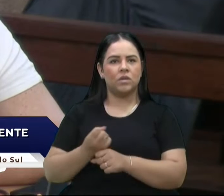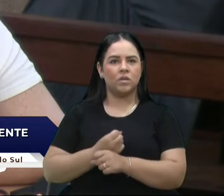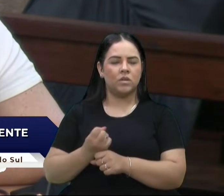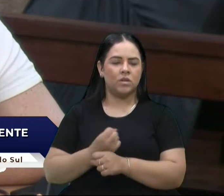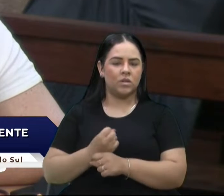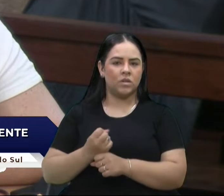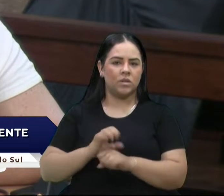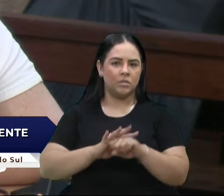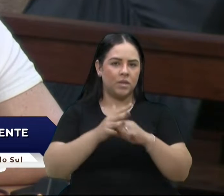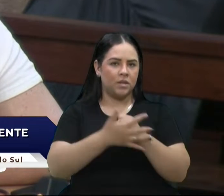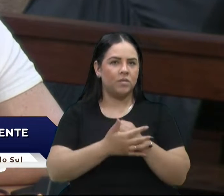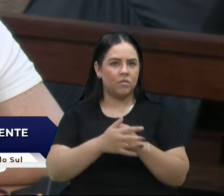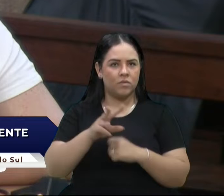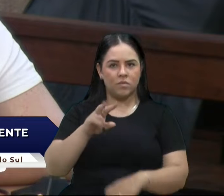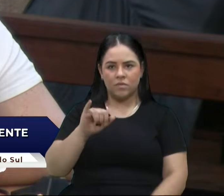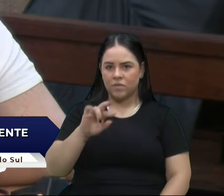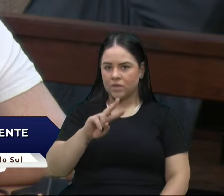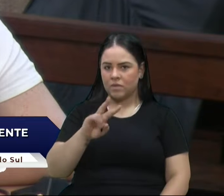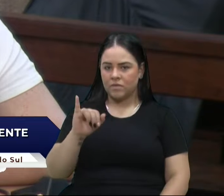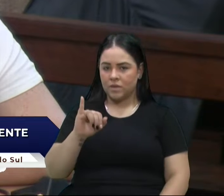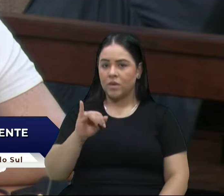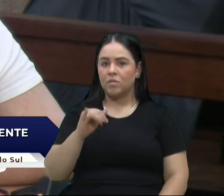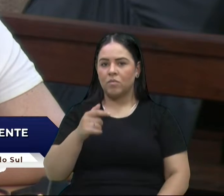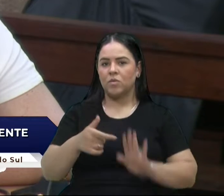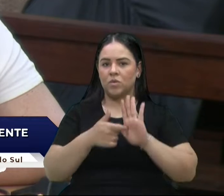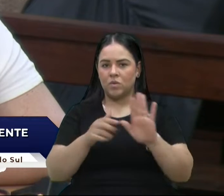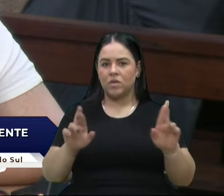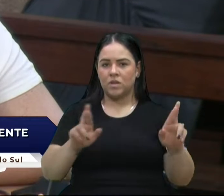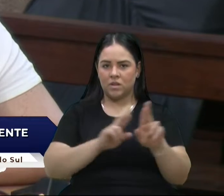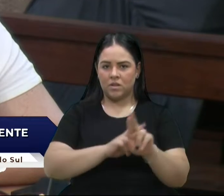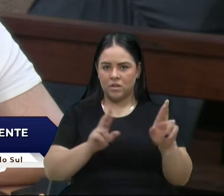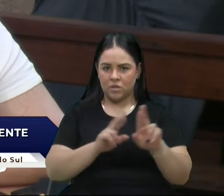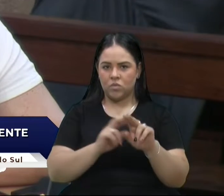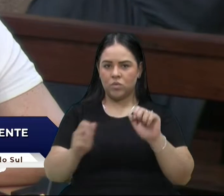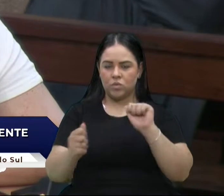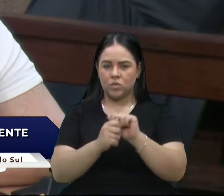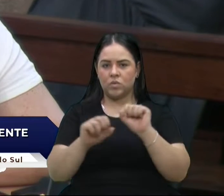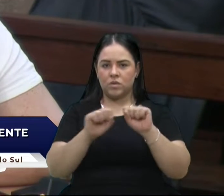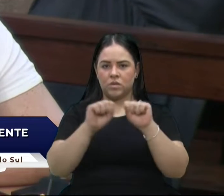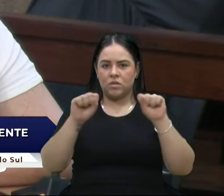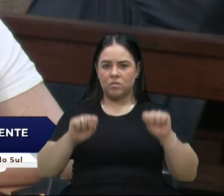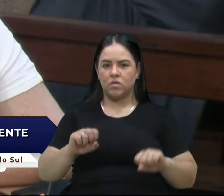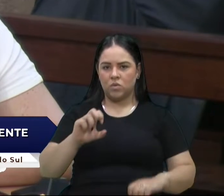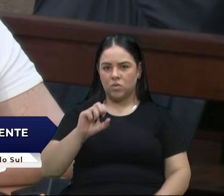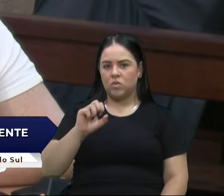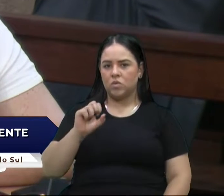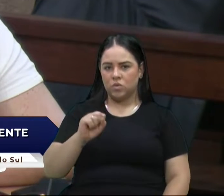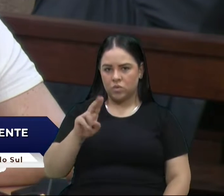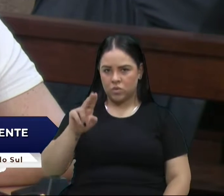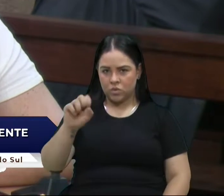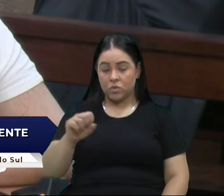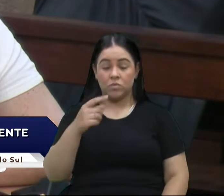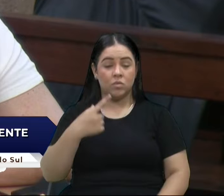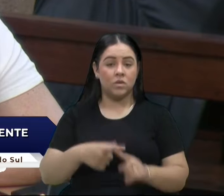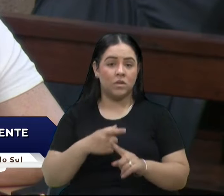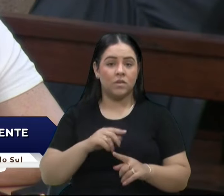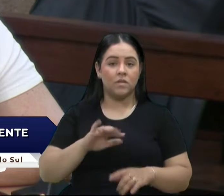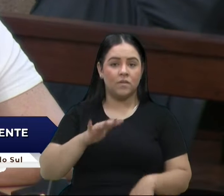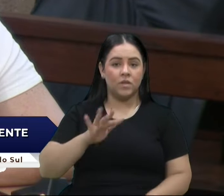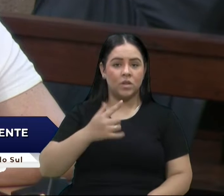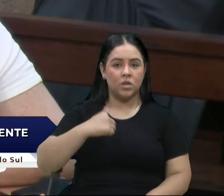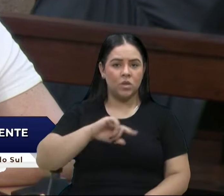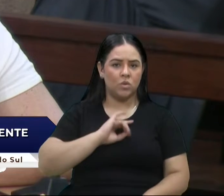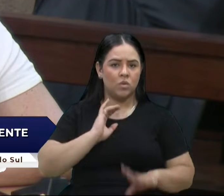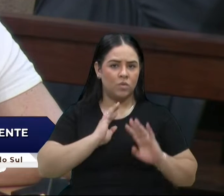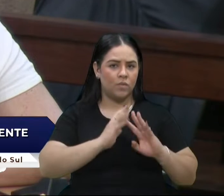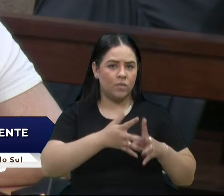o Virgílio Ramos realmente, acho que mostrou a sua relação com o sistema público de saúde, porque muitas vezes nós fomos confundidos como